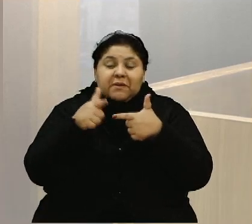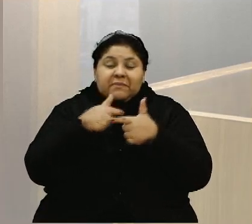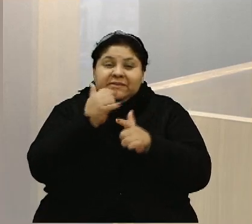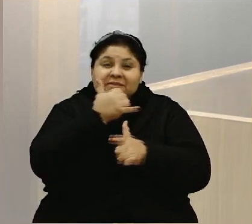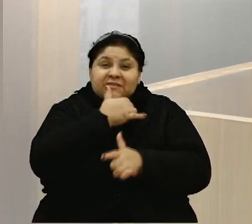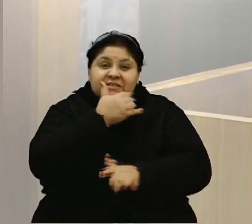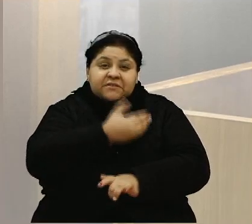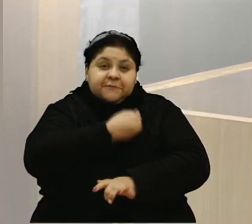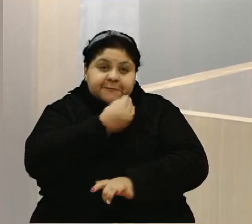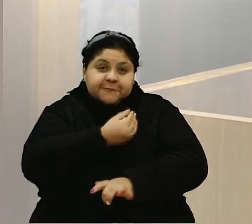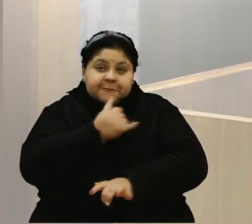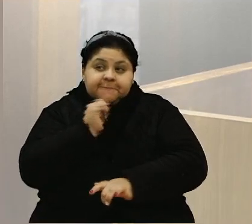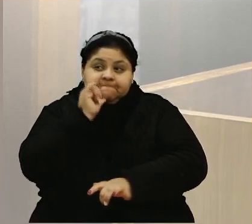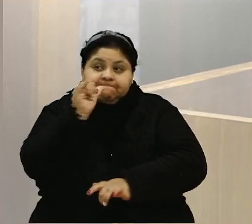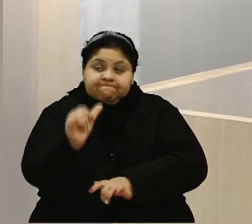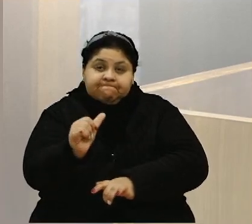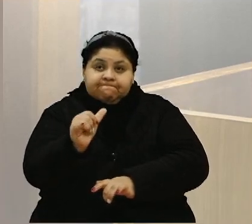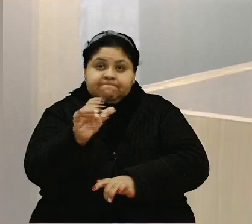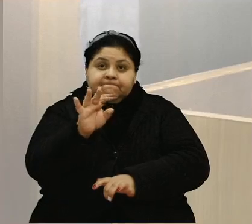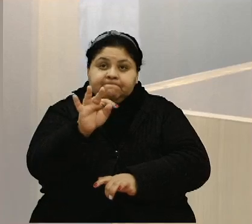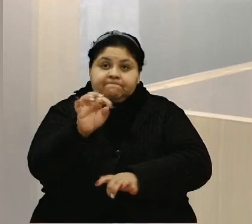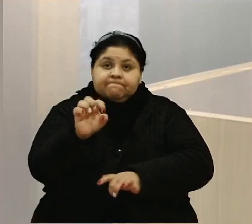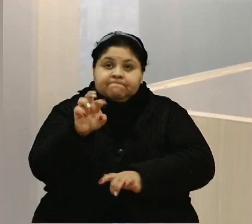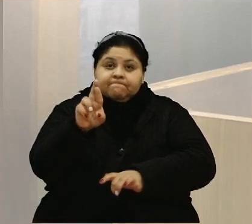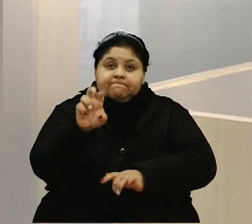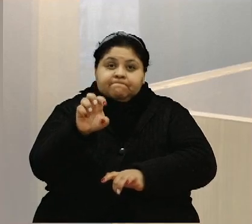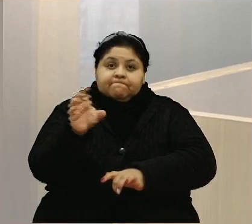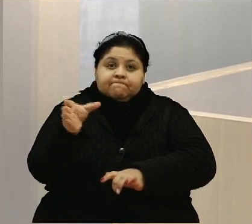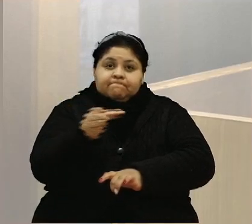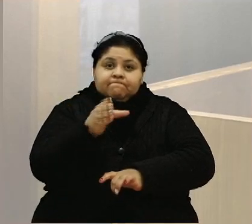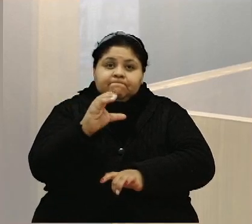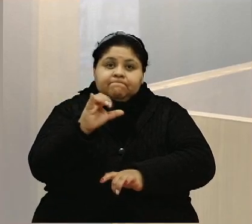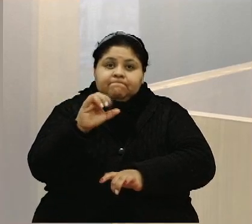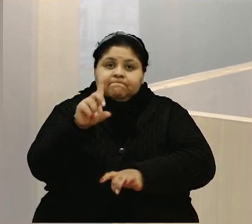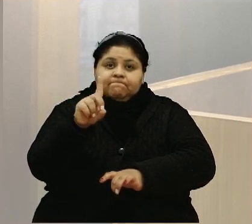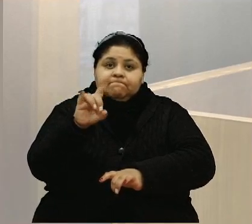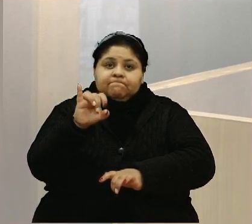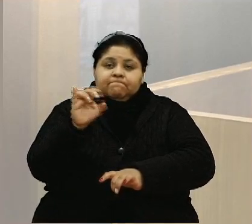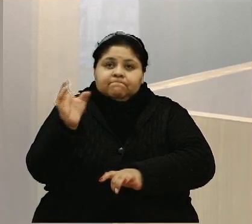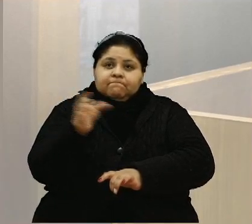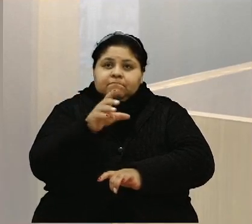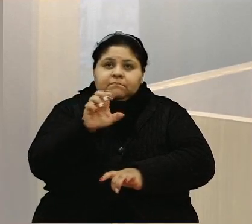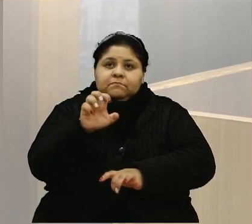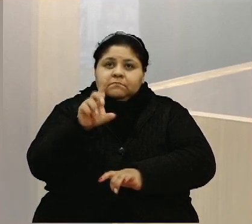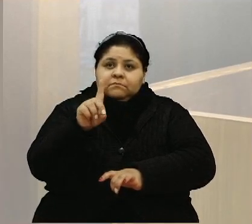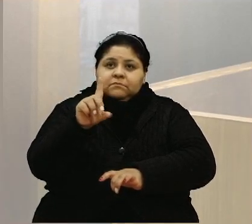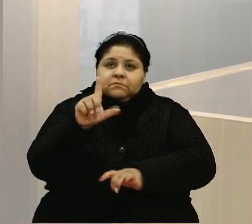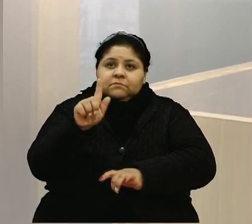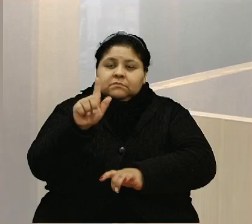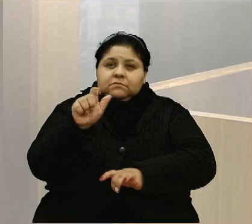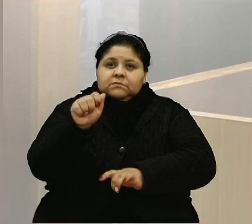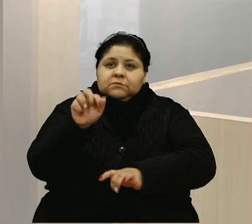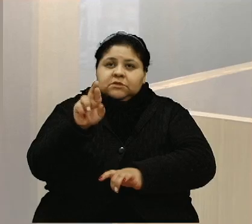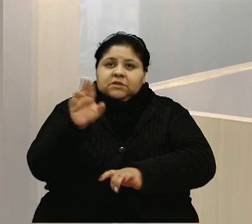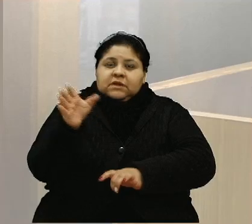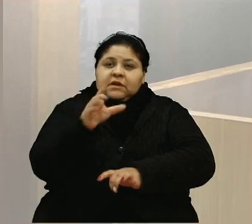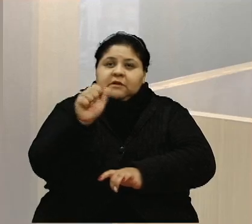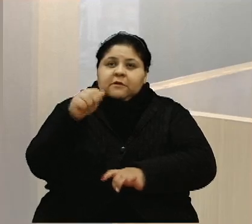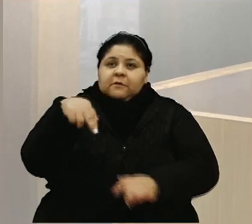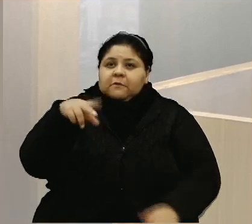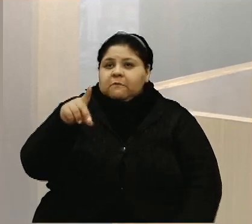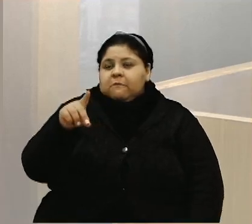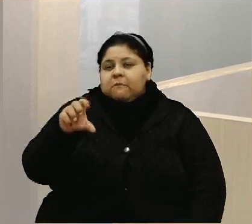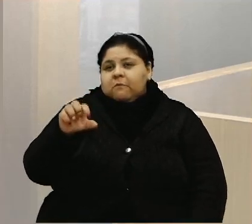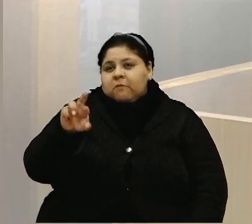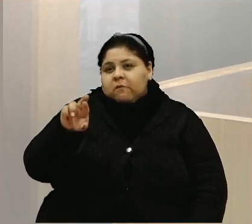Então quero destacar aqui a Tere, a Cidirley, a Andréia, o Edgar, o Anderson e o Valdeci, moradores